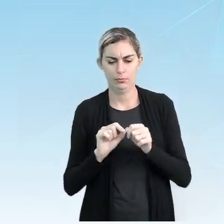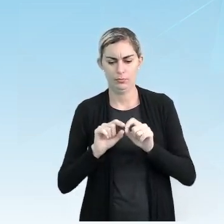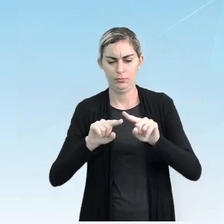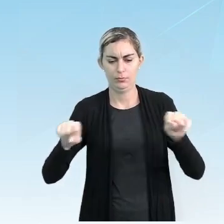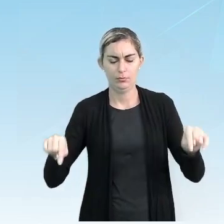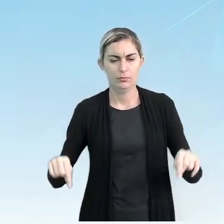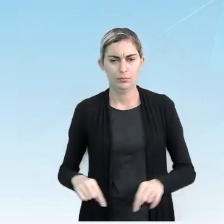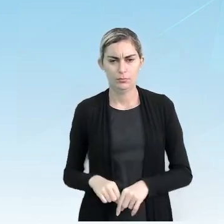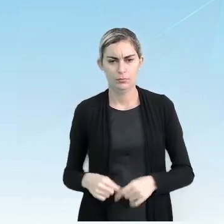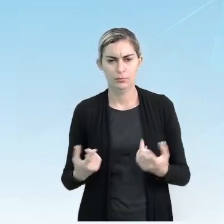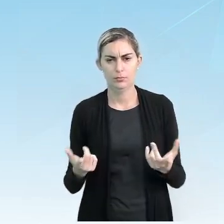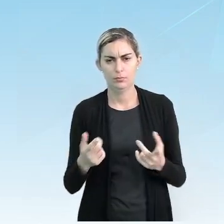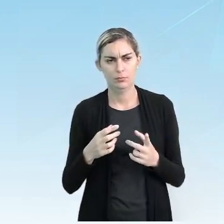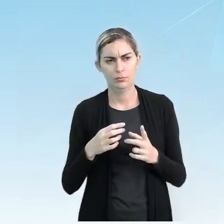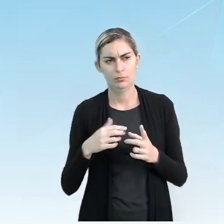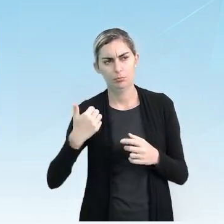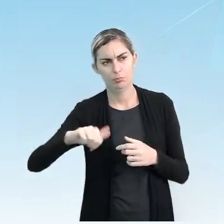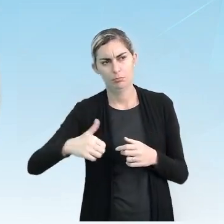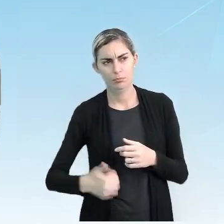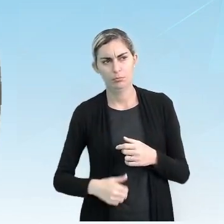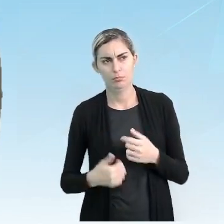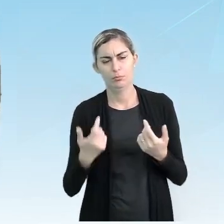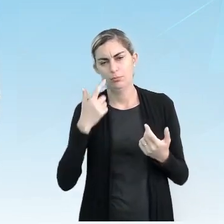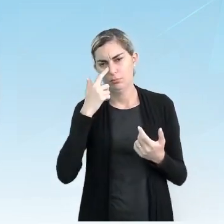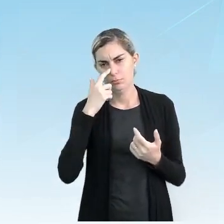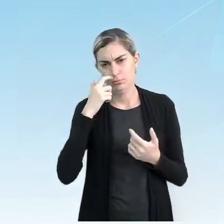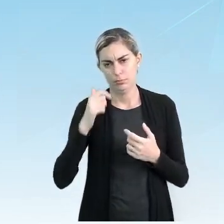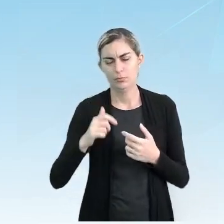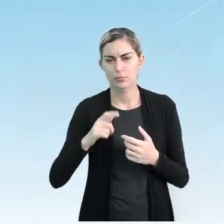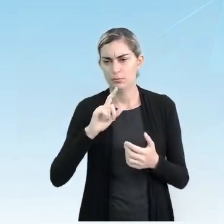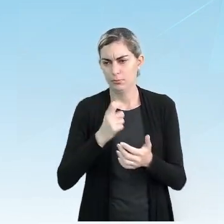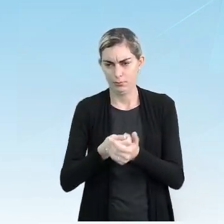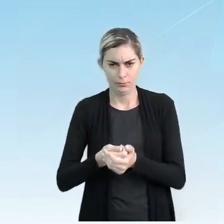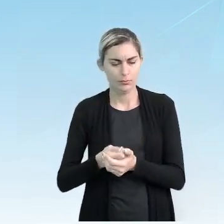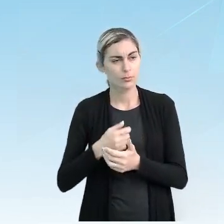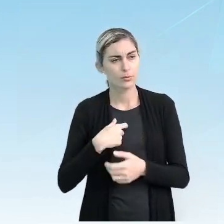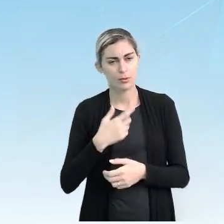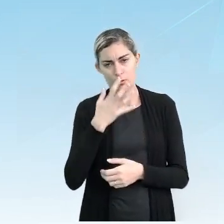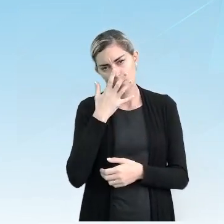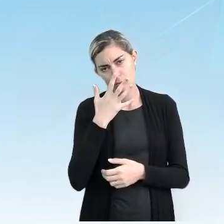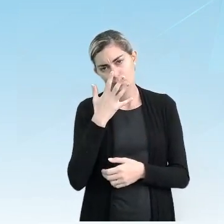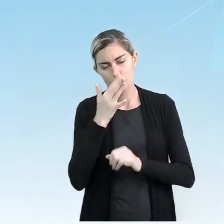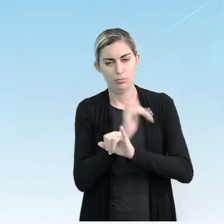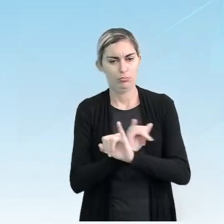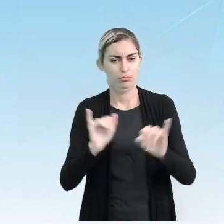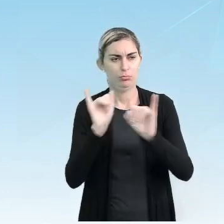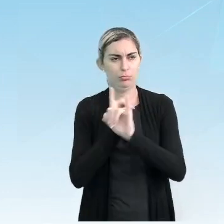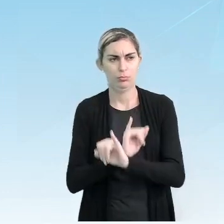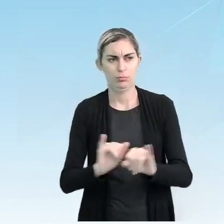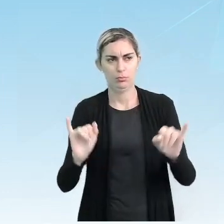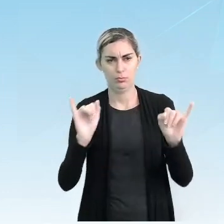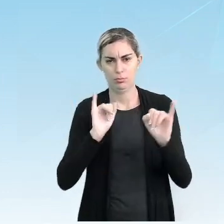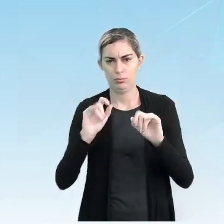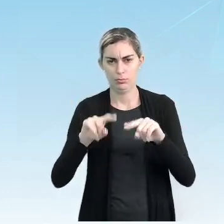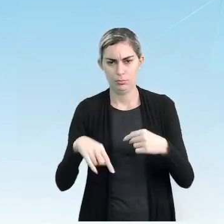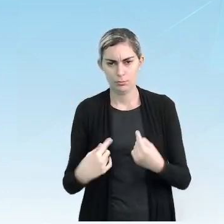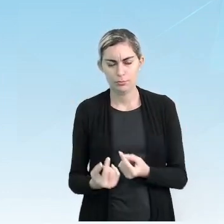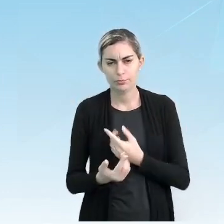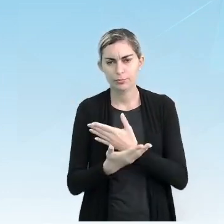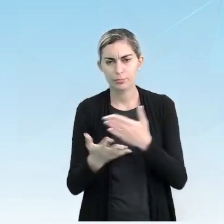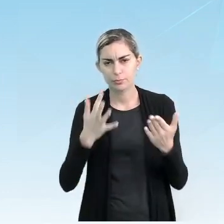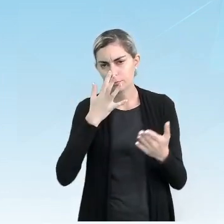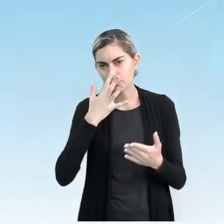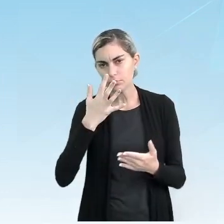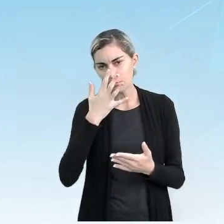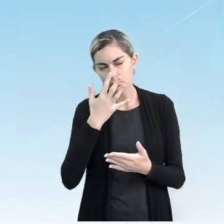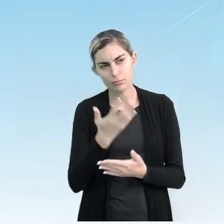um júri simulado. Sim. De uma determinada atitude. Assistir a um noticiário, pronto, um desafio, assistir um